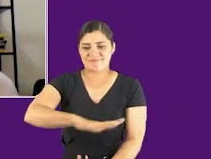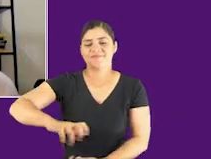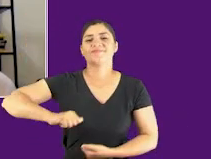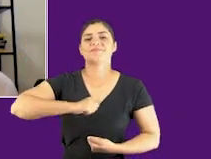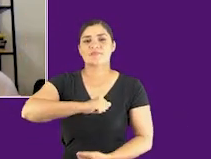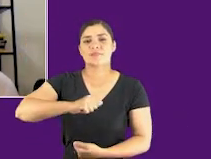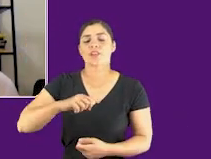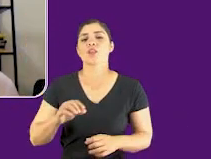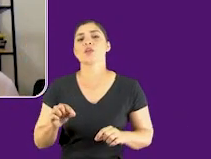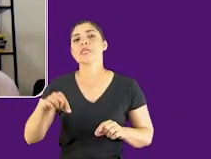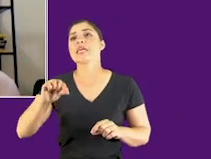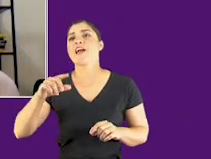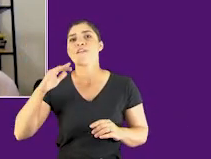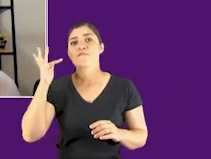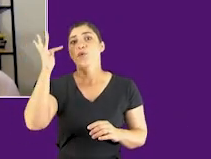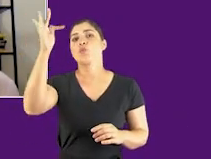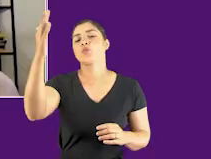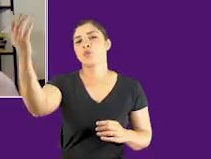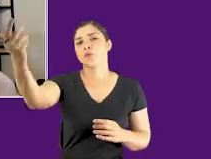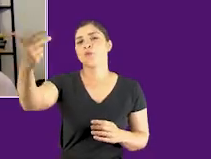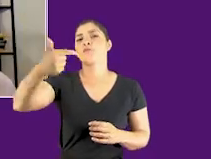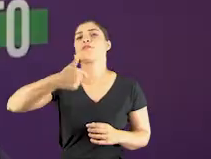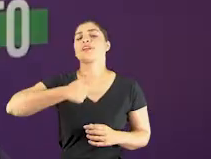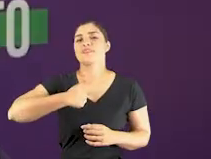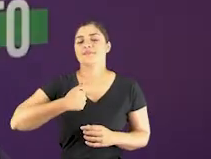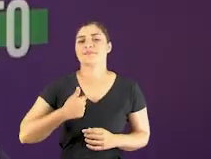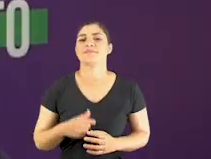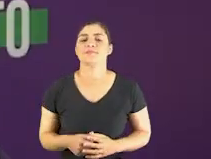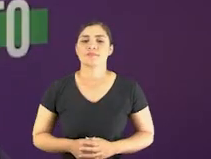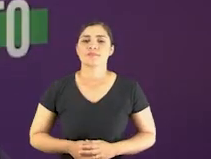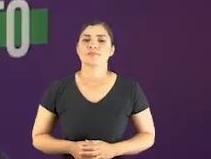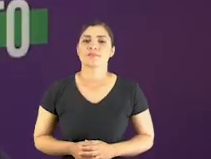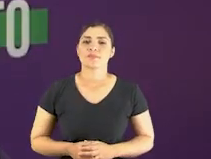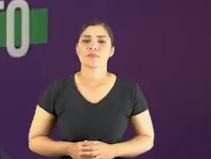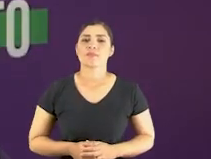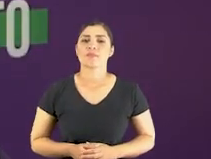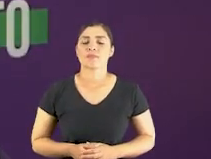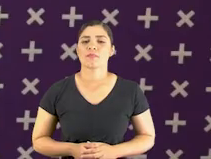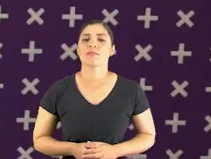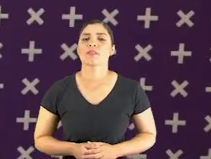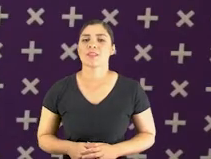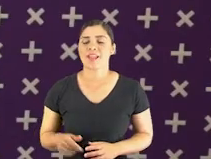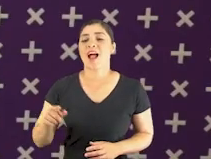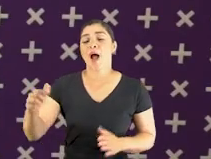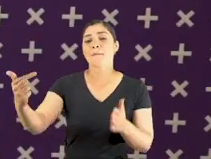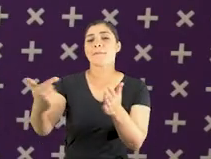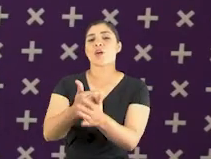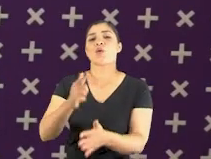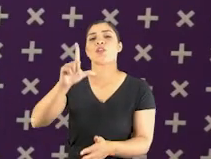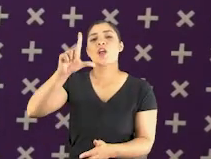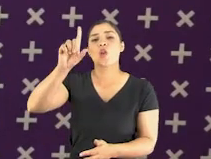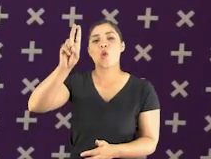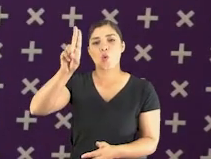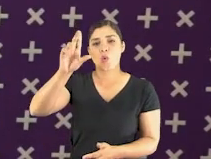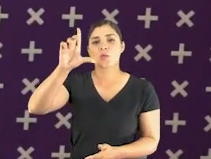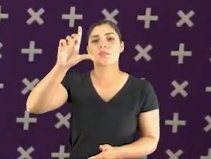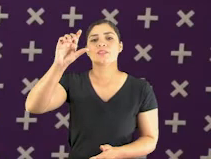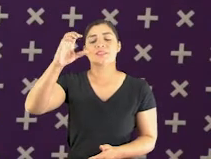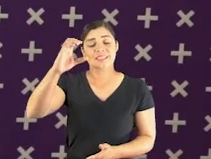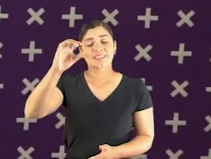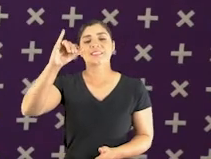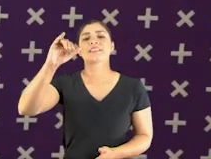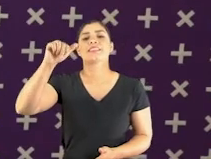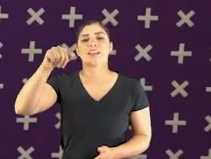coisas vem aí para que nos possam ajudar Ah tá bom essa pergunta da Luciane a gente certamente será rapidamente